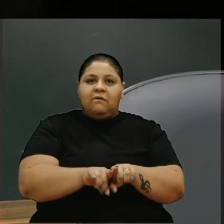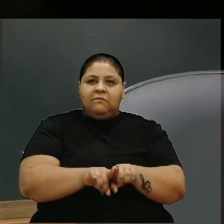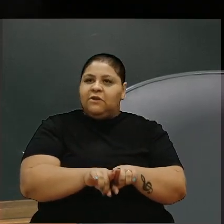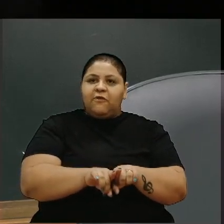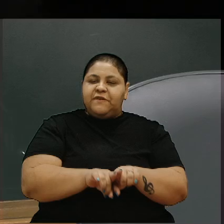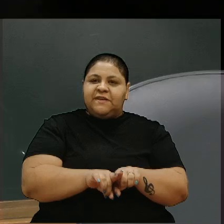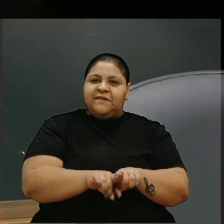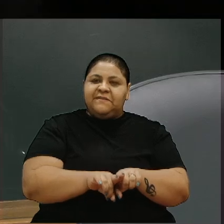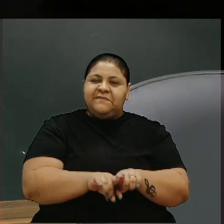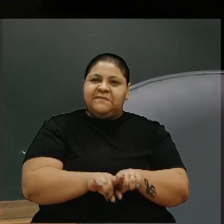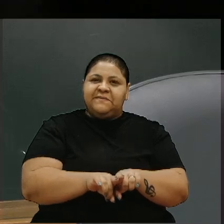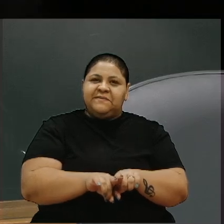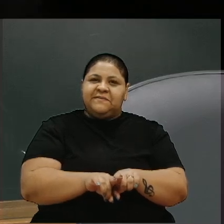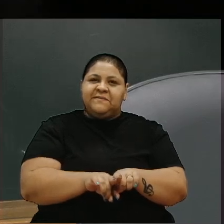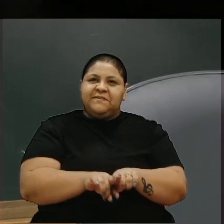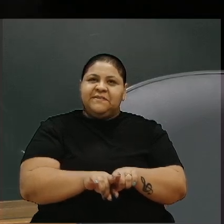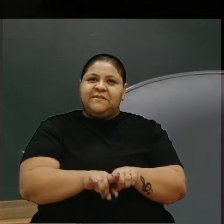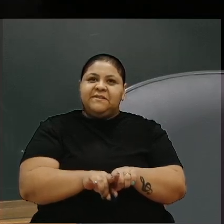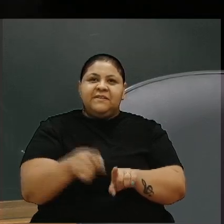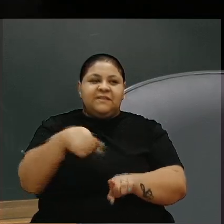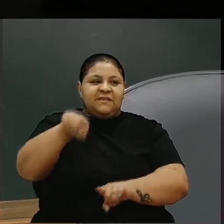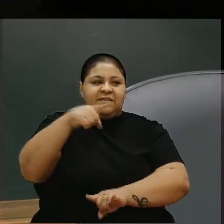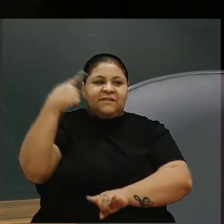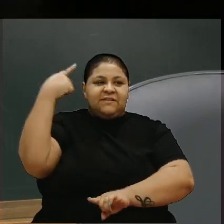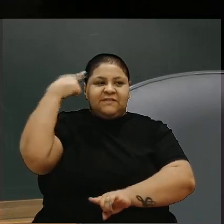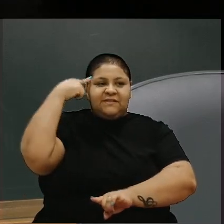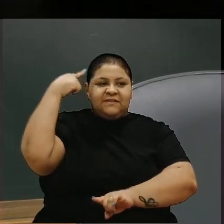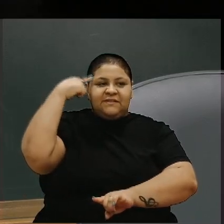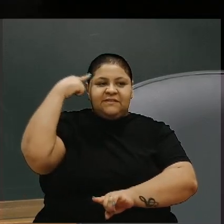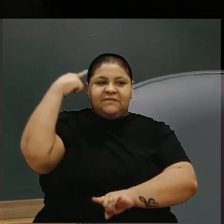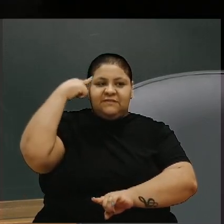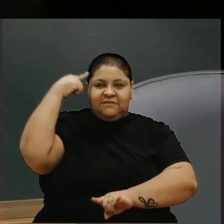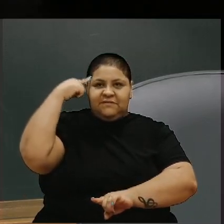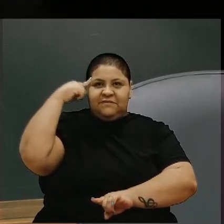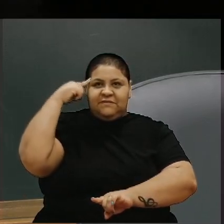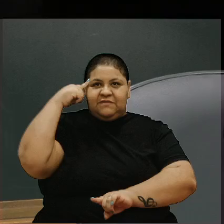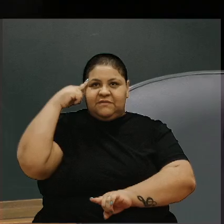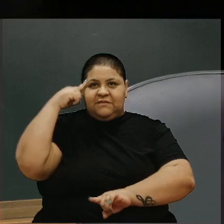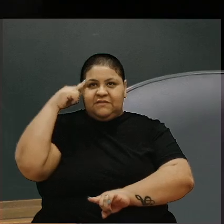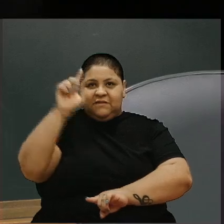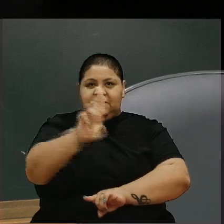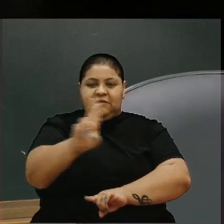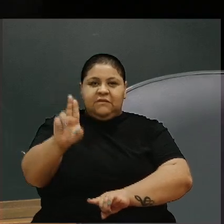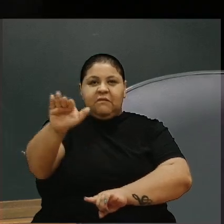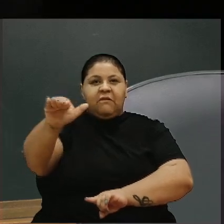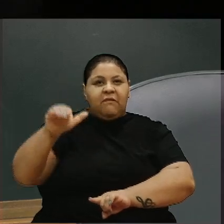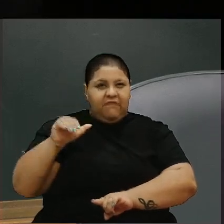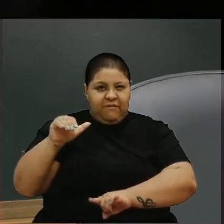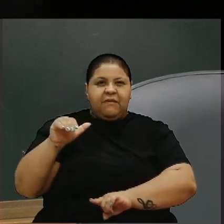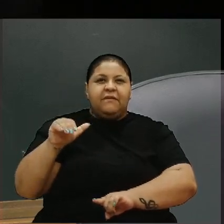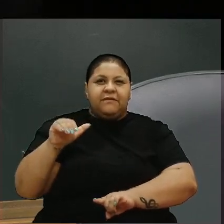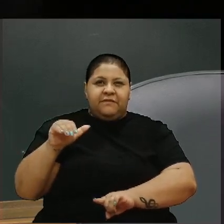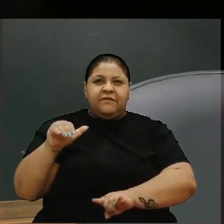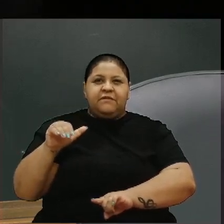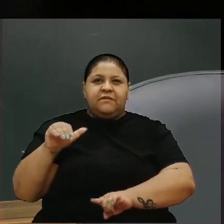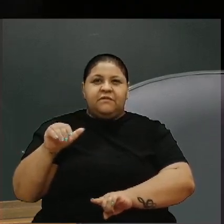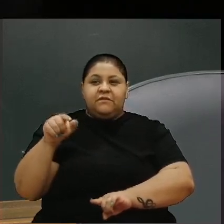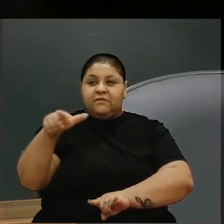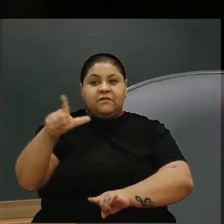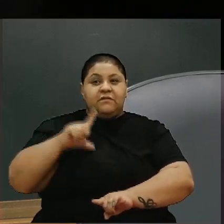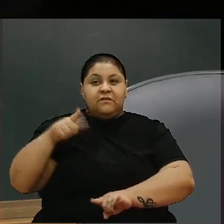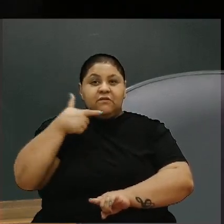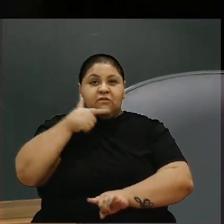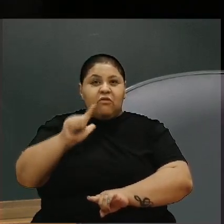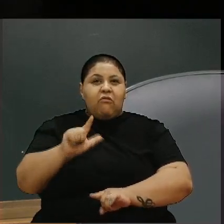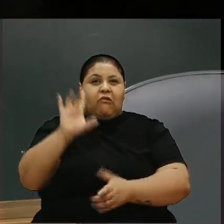importante. A gente tem que pensar que quando tu nomeia um cargo em comissão, nomeia para conseguir efetivar uma política. E eles não estão